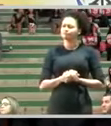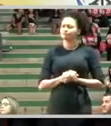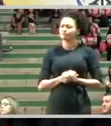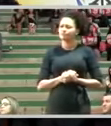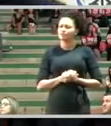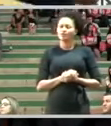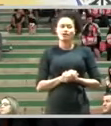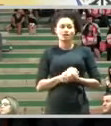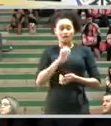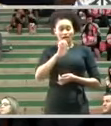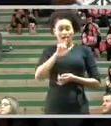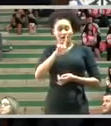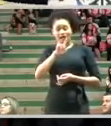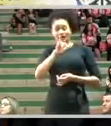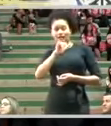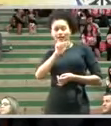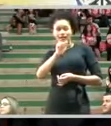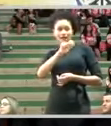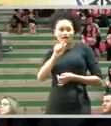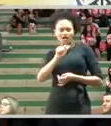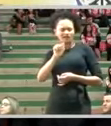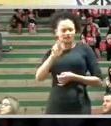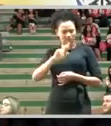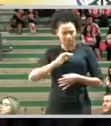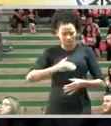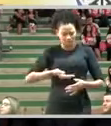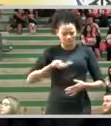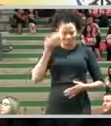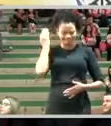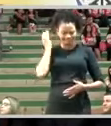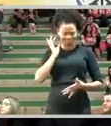Quando Eleazar foi consagrado legalmente,